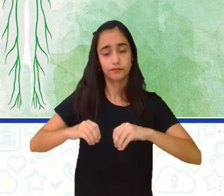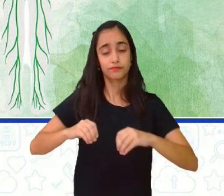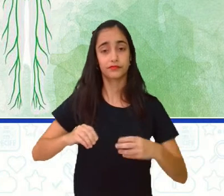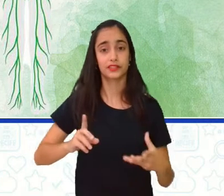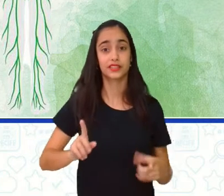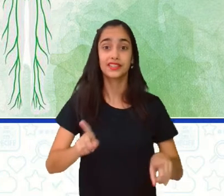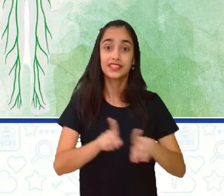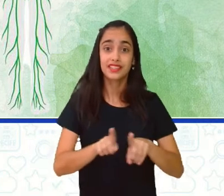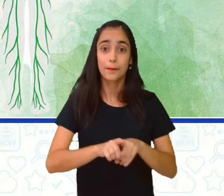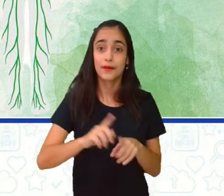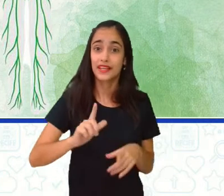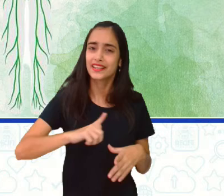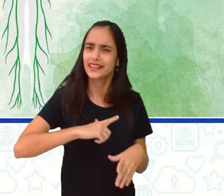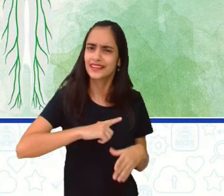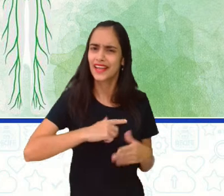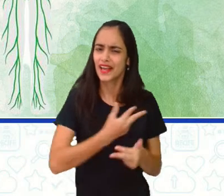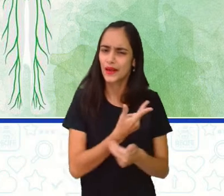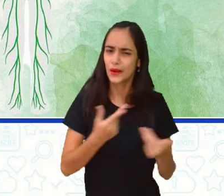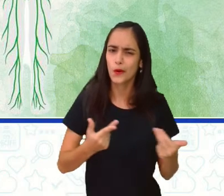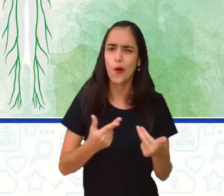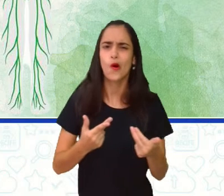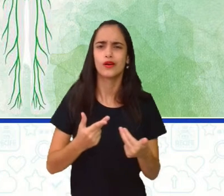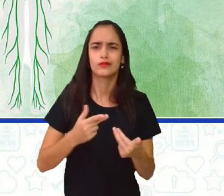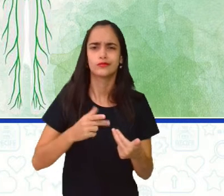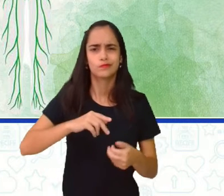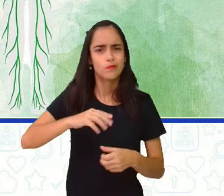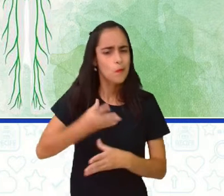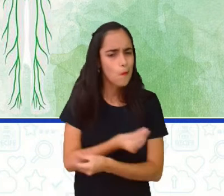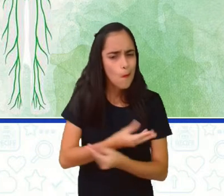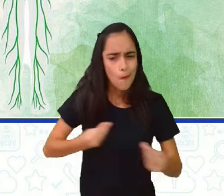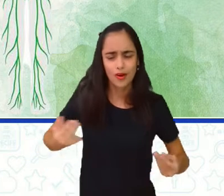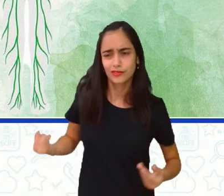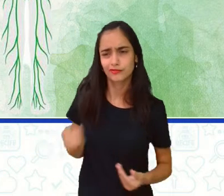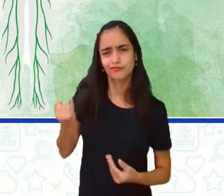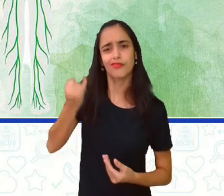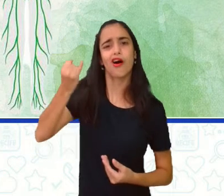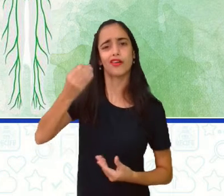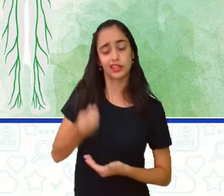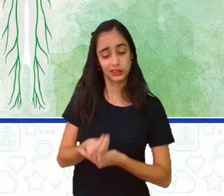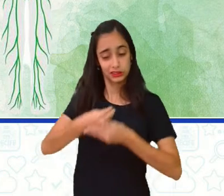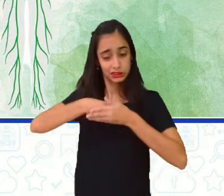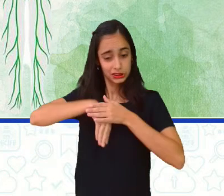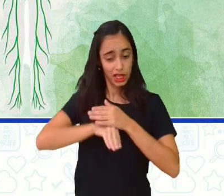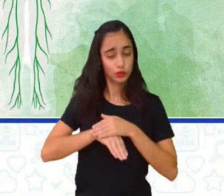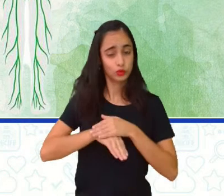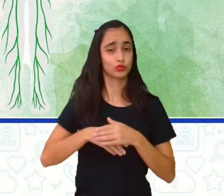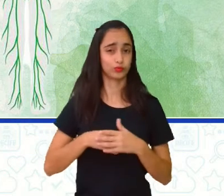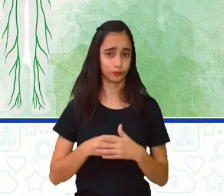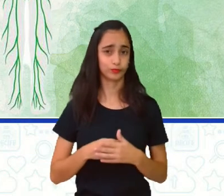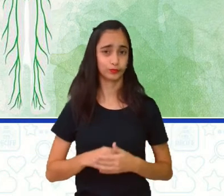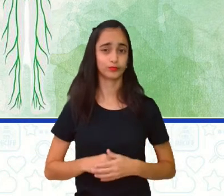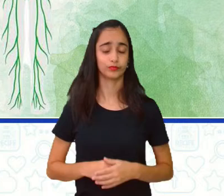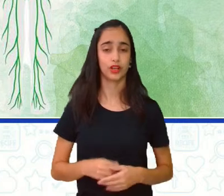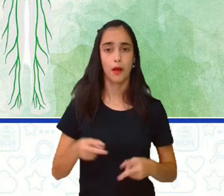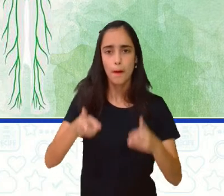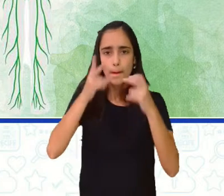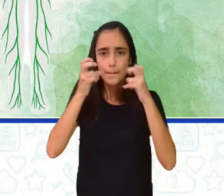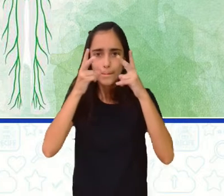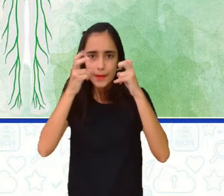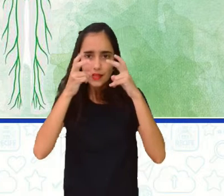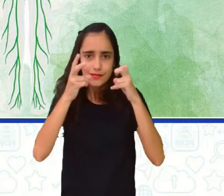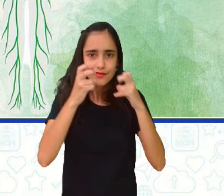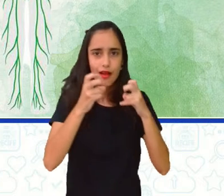Existem substâncias químicas importantíssimas nesse funcionamento. Vejam que esses órgãos, eles vão produzir